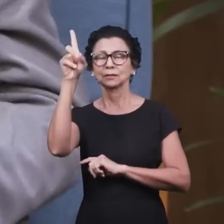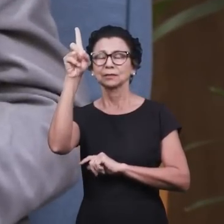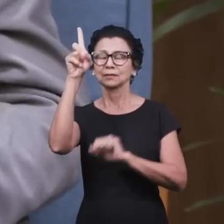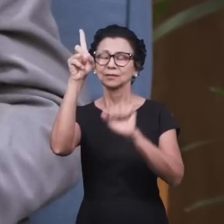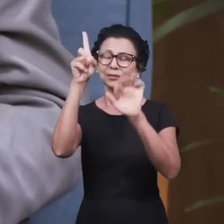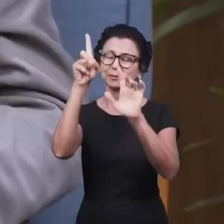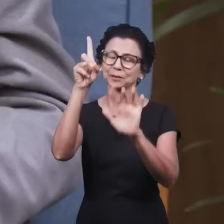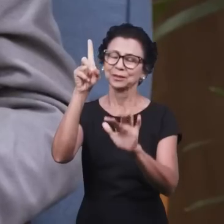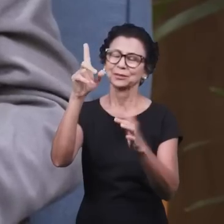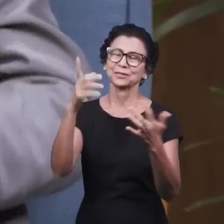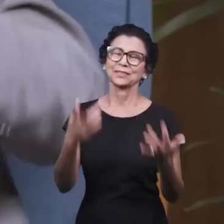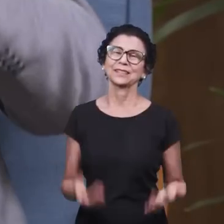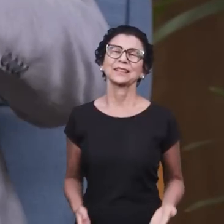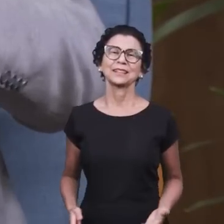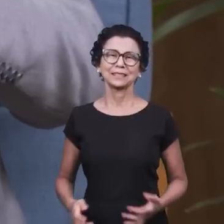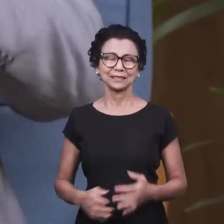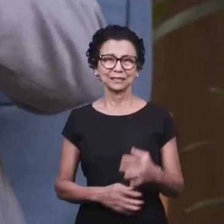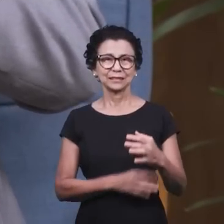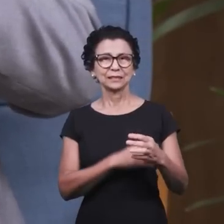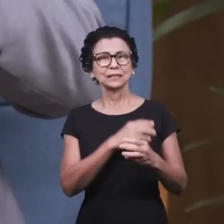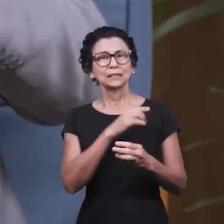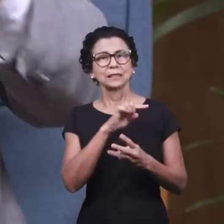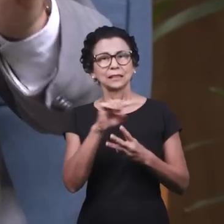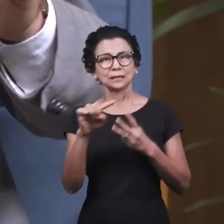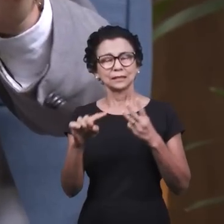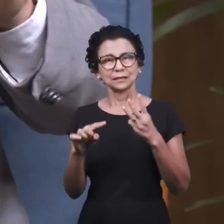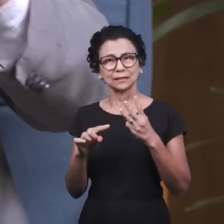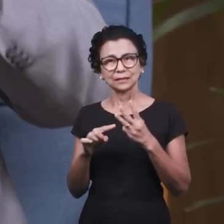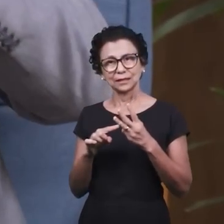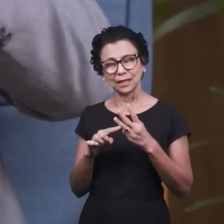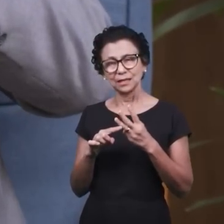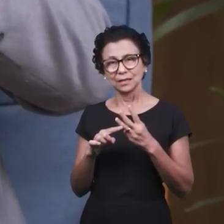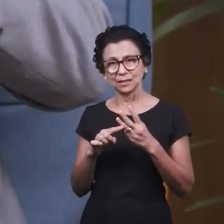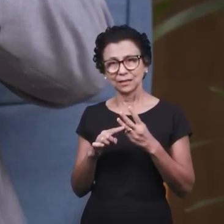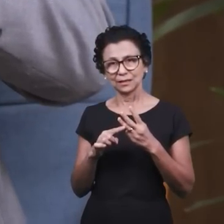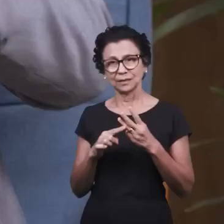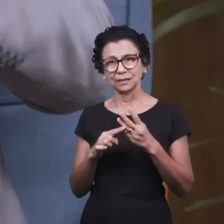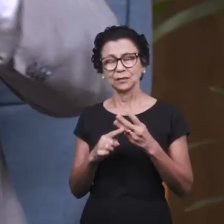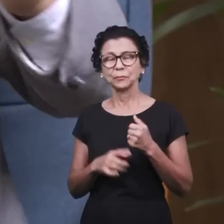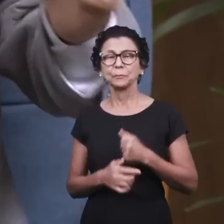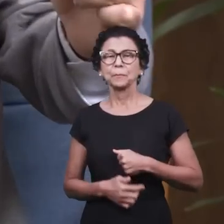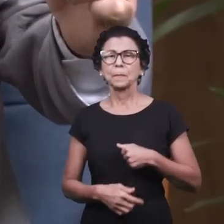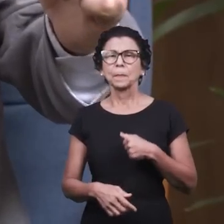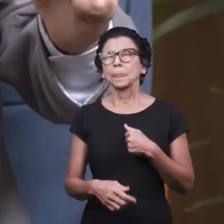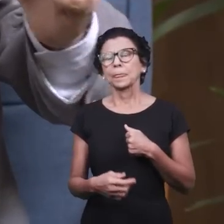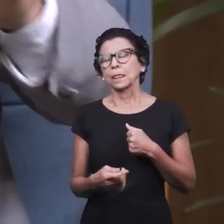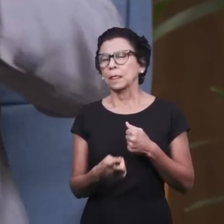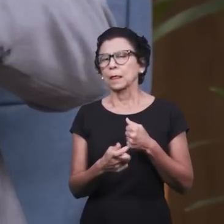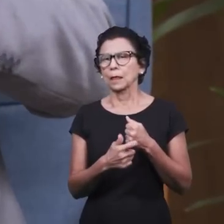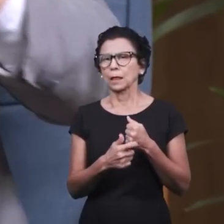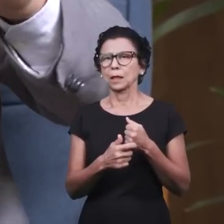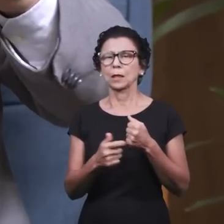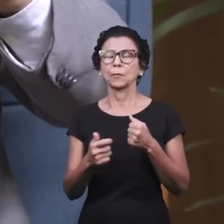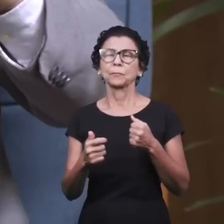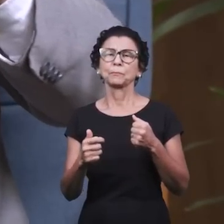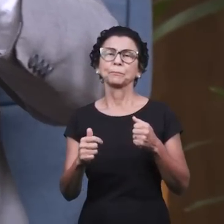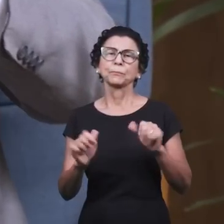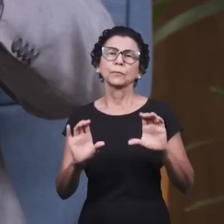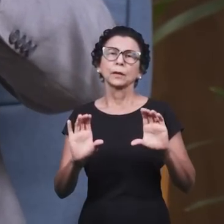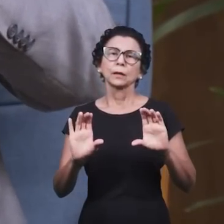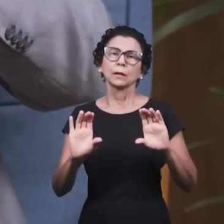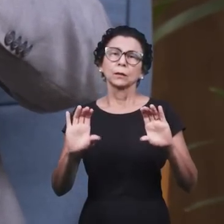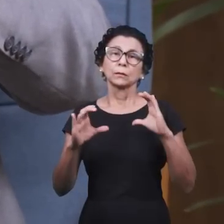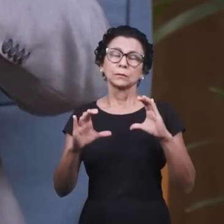para o seu coração e quando você faz isso, essas 3 Cs, você também pode comentar se quiser, colocar o seu